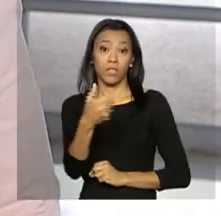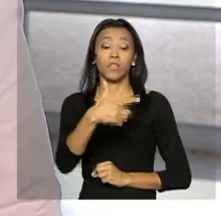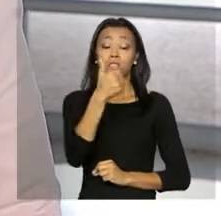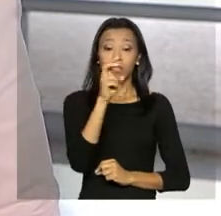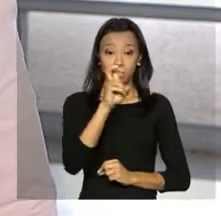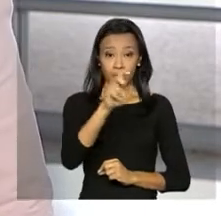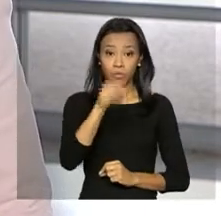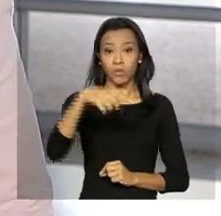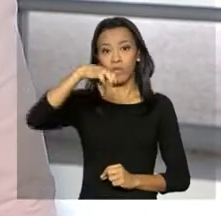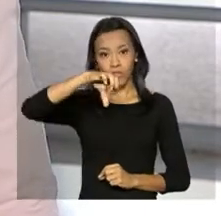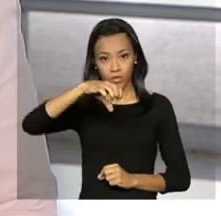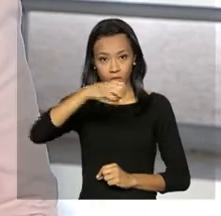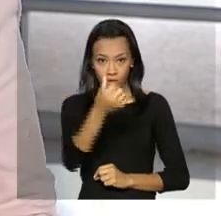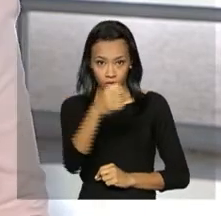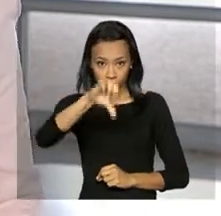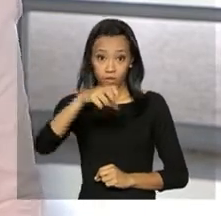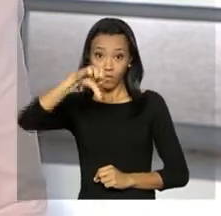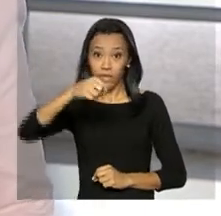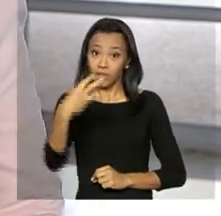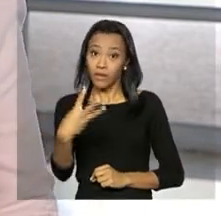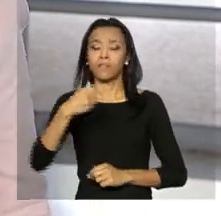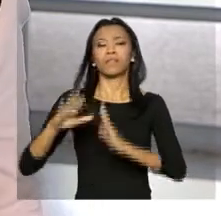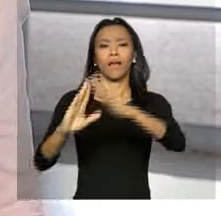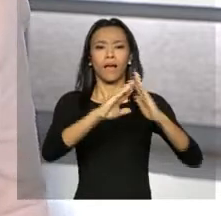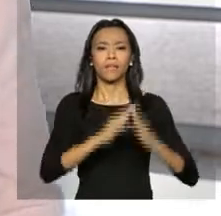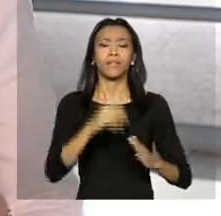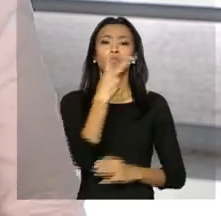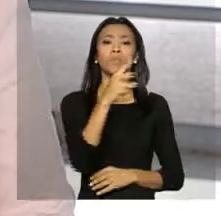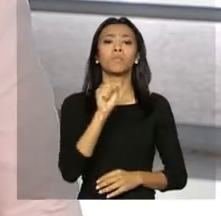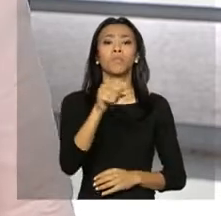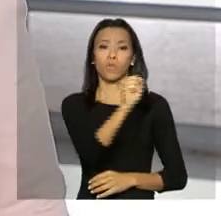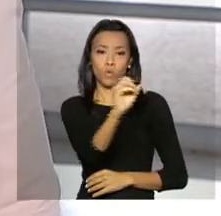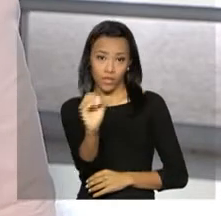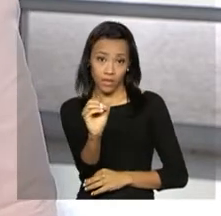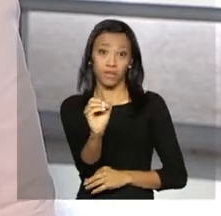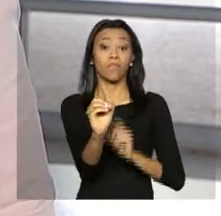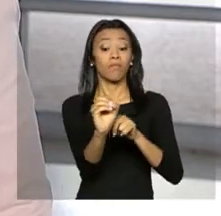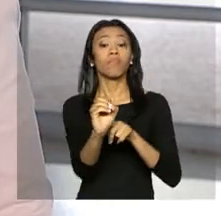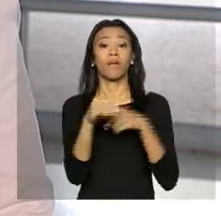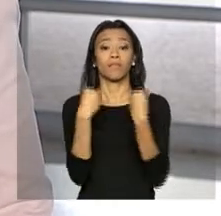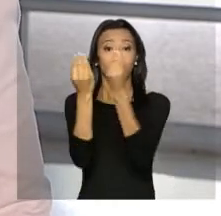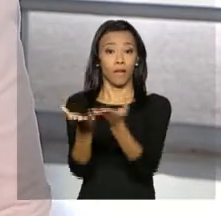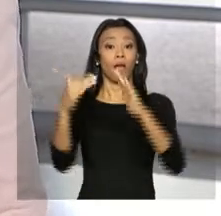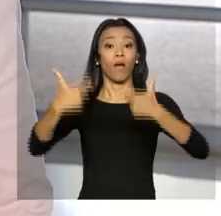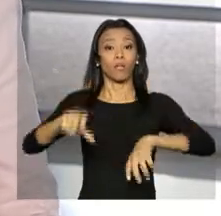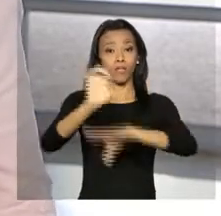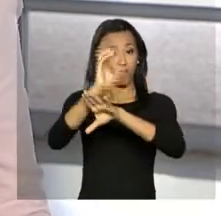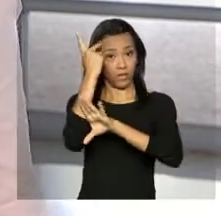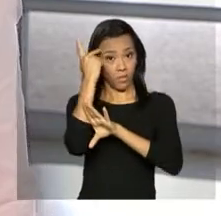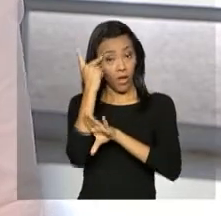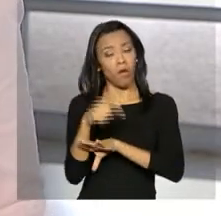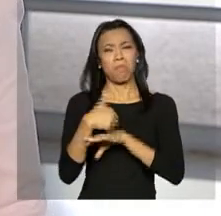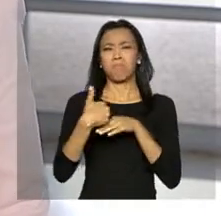5.293 unidades do Minha Casa Minha Vida, sendo que a maior parte delas, 2.800, serão entregues em São Paulo. Vão ser beneficiadas mais